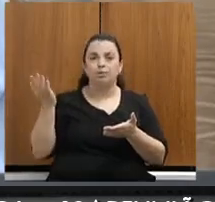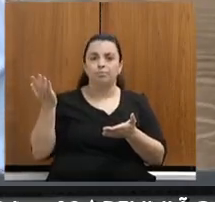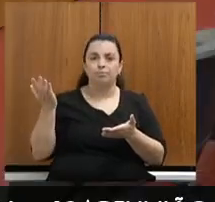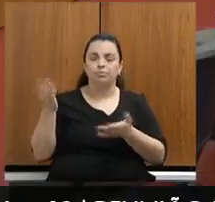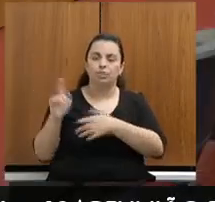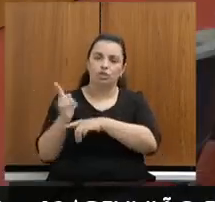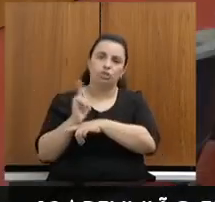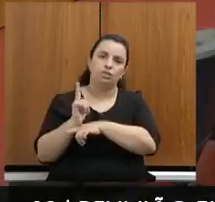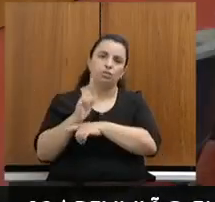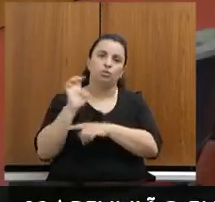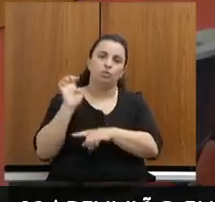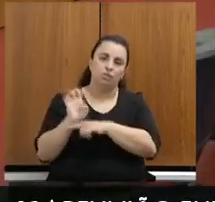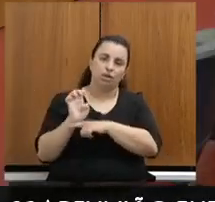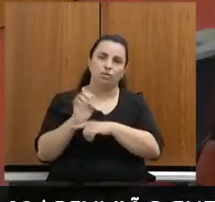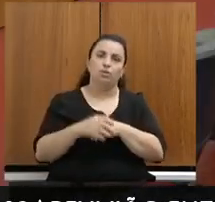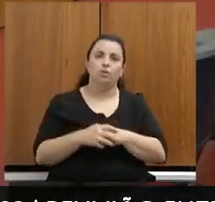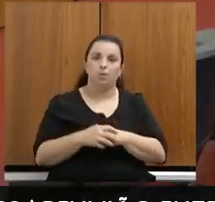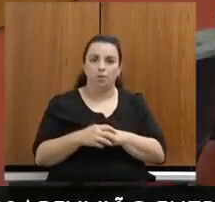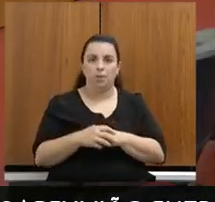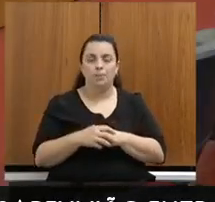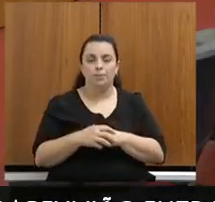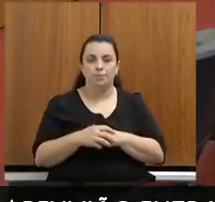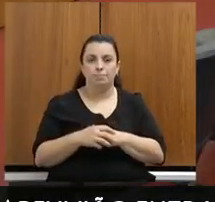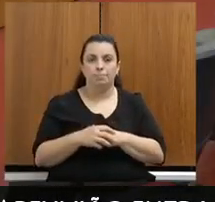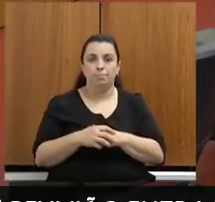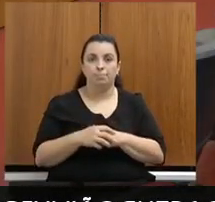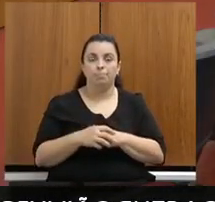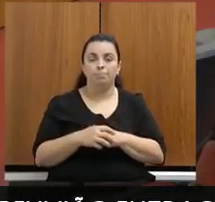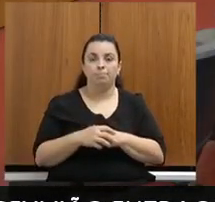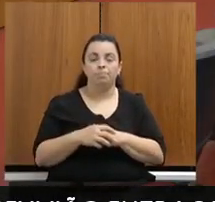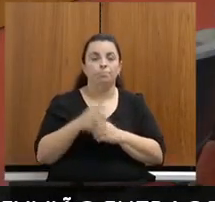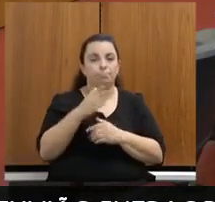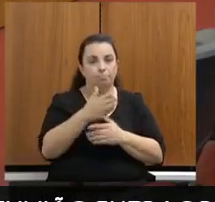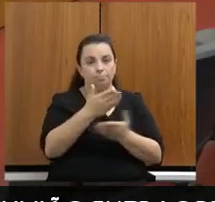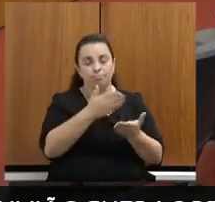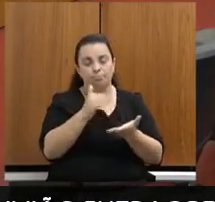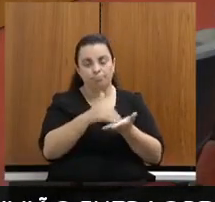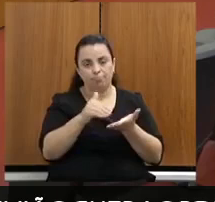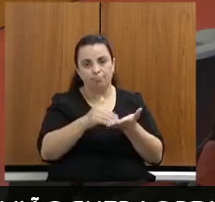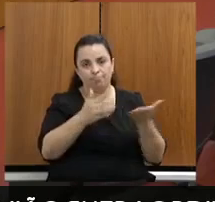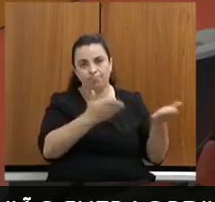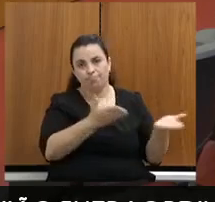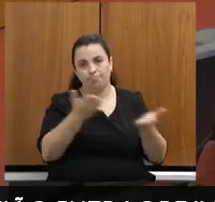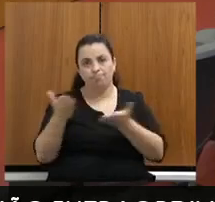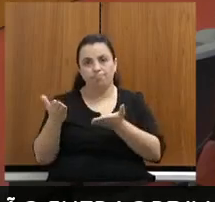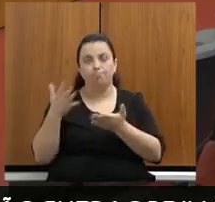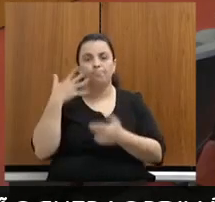gestão do estado e o secretário Rogério por gentileza o